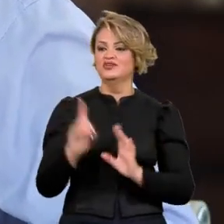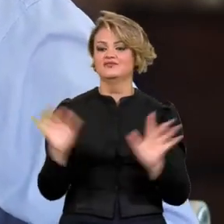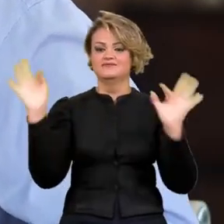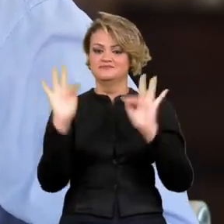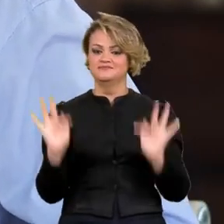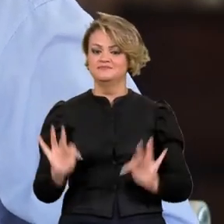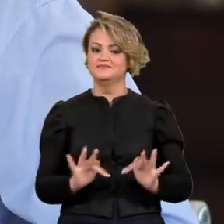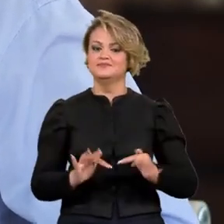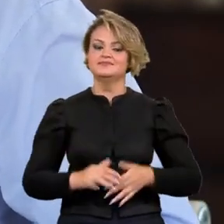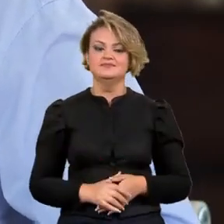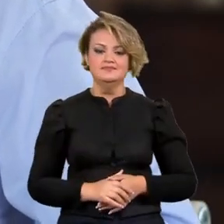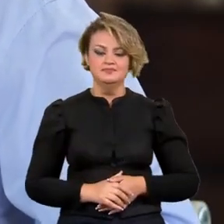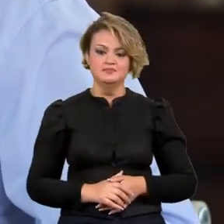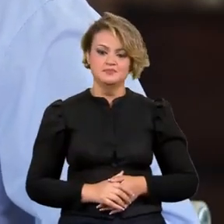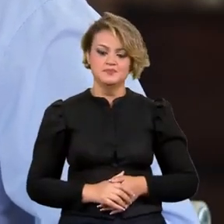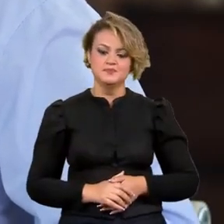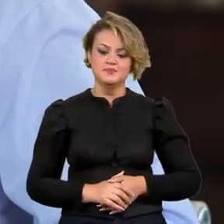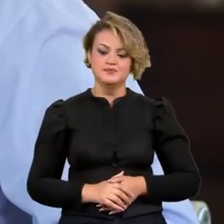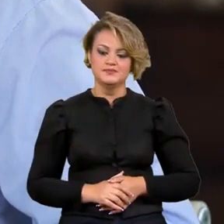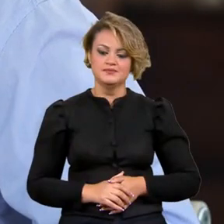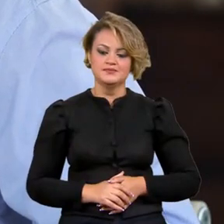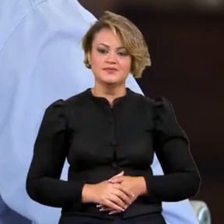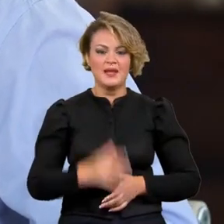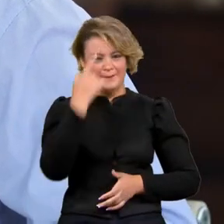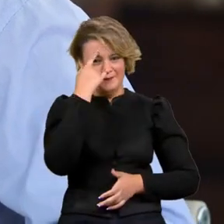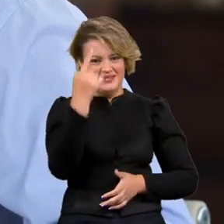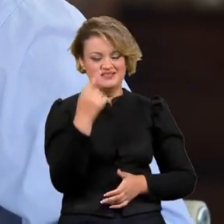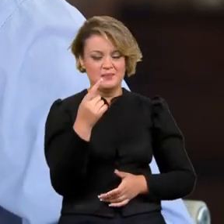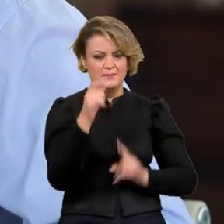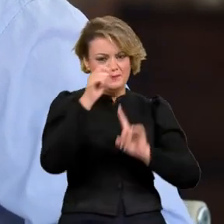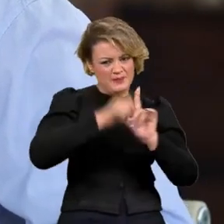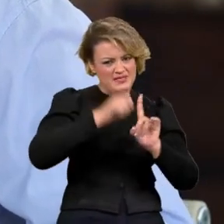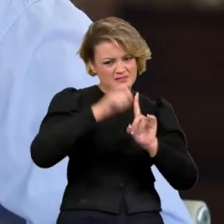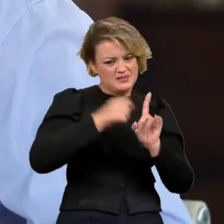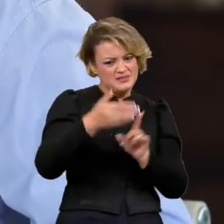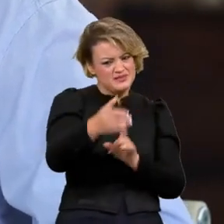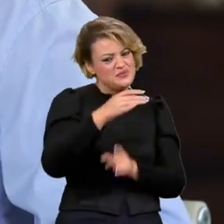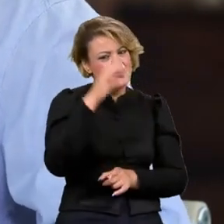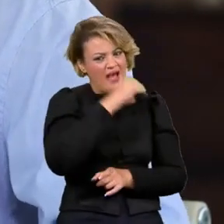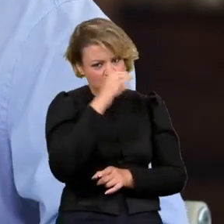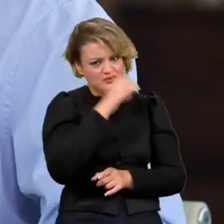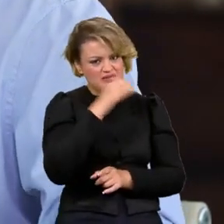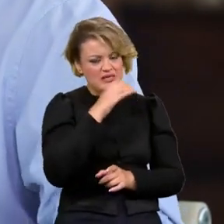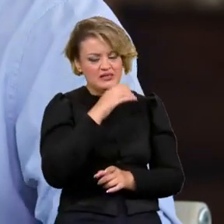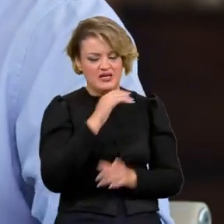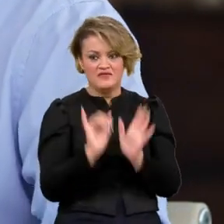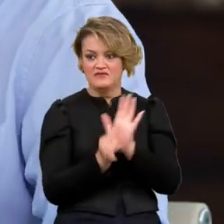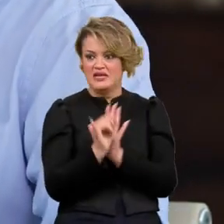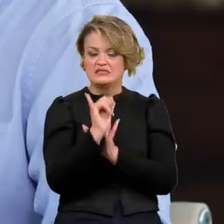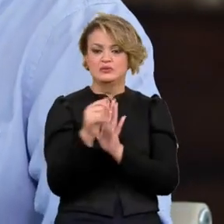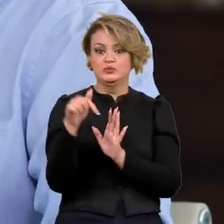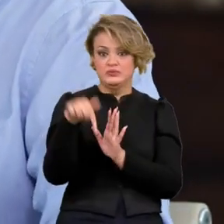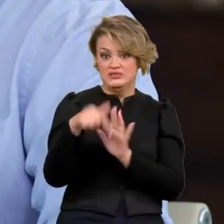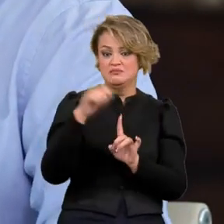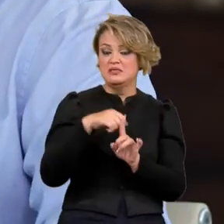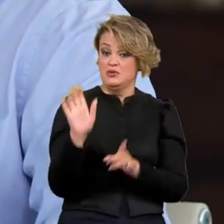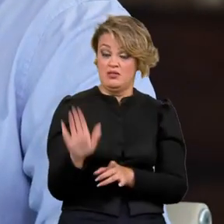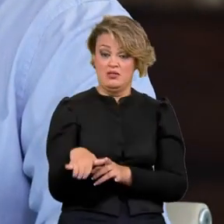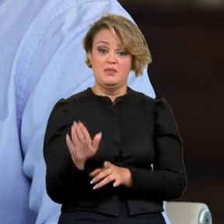esse esse primeiros meses foi muito rápido né Essa inflação desse mês né foi a mais baixa aí dos últimos tempos